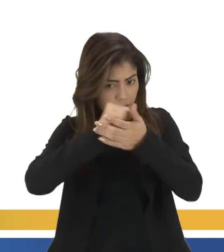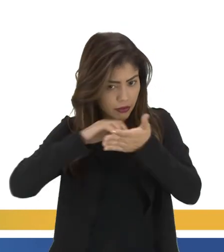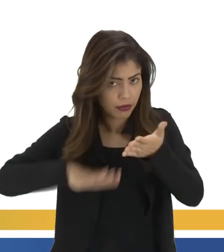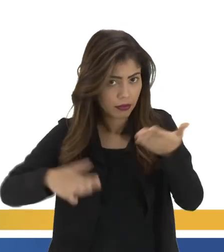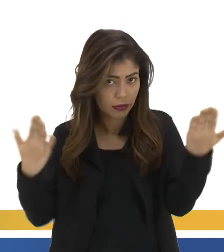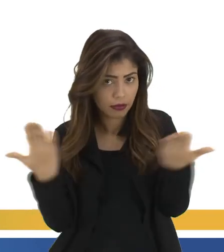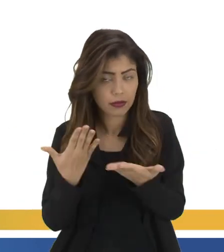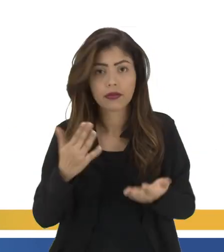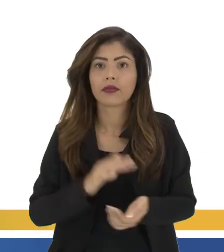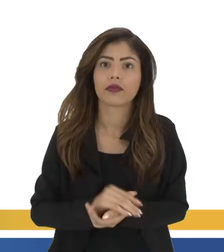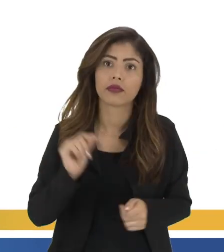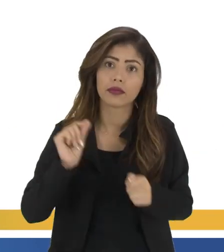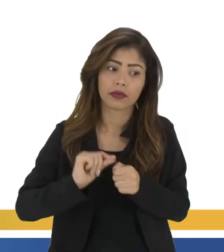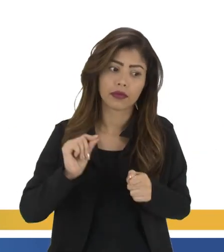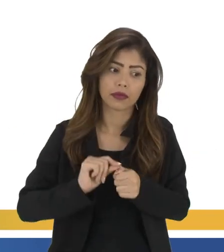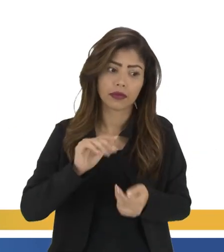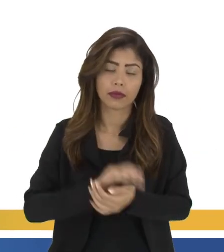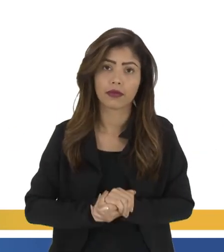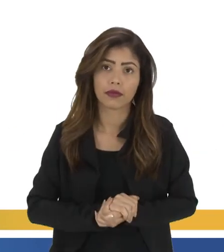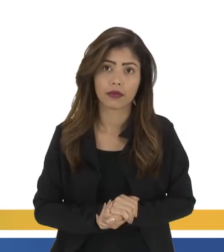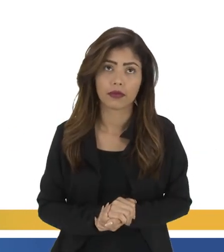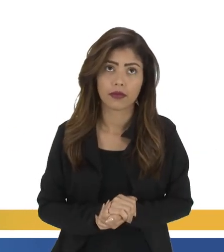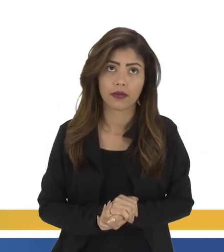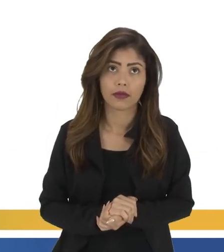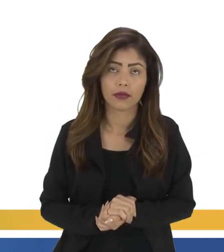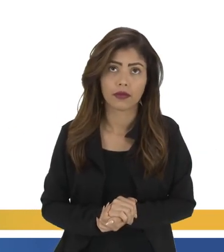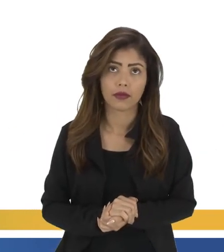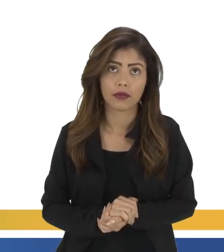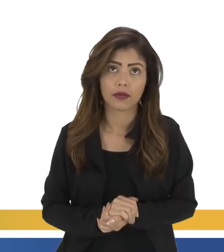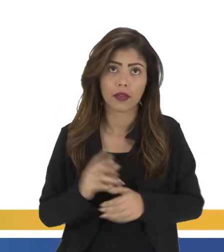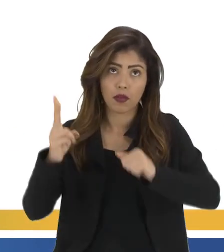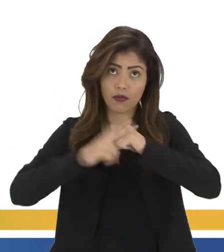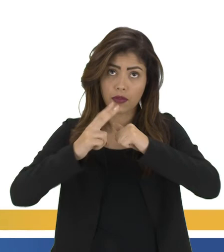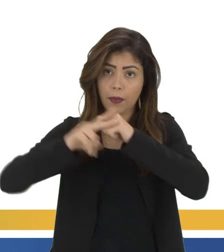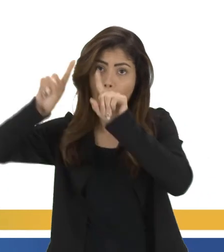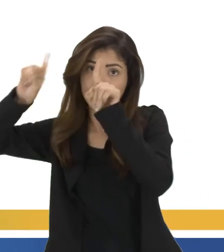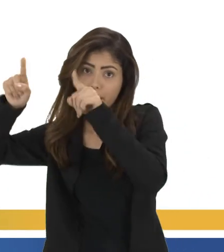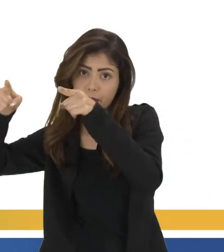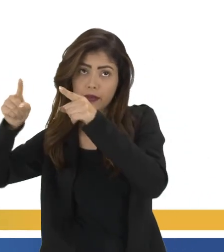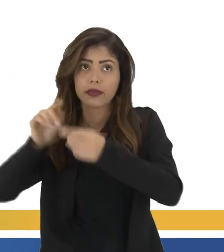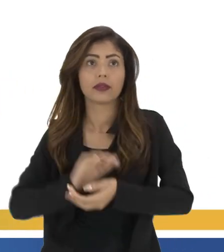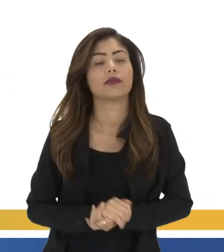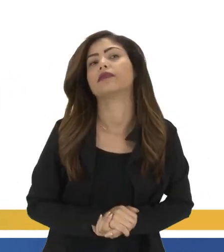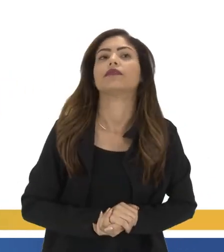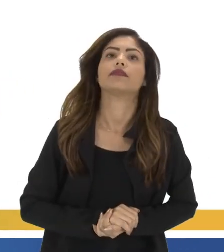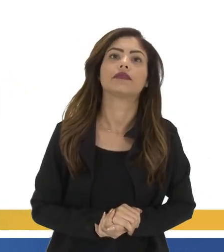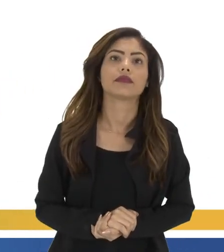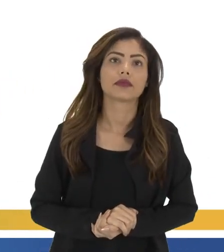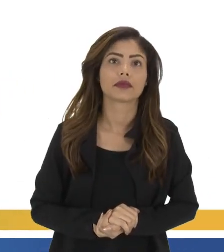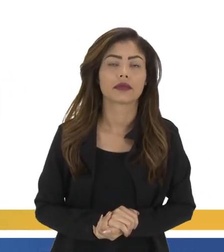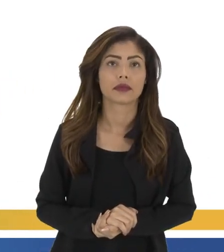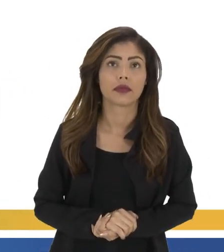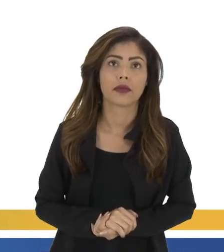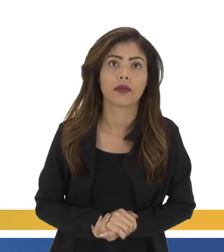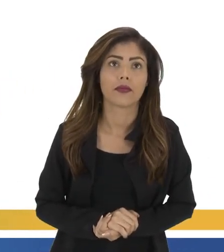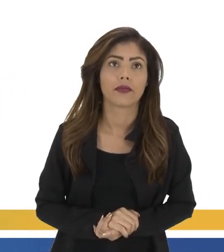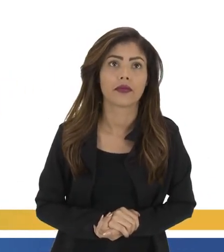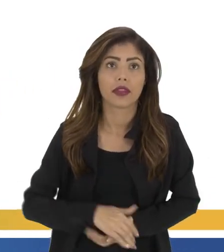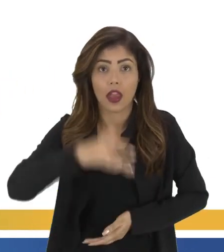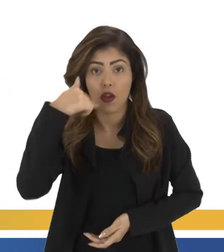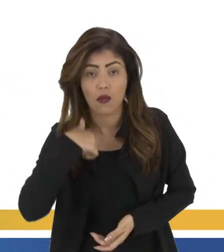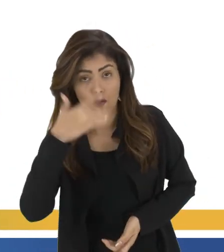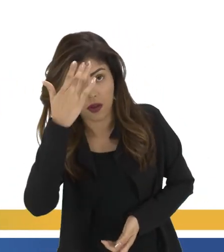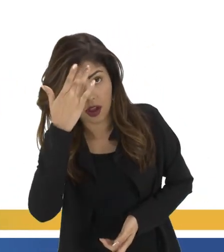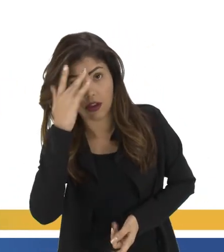exercício? Preencha as frases utilizando o simple future e o verbo entre parênteses. I think that tomorrow. Eu